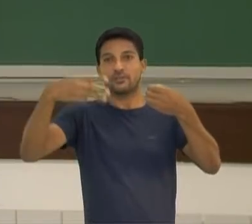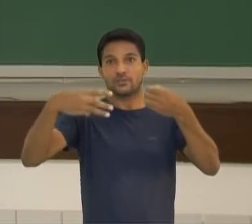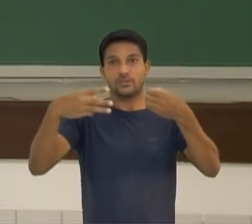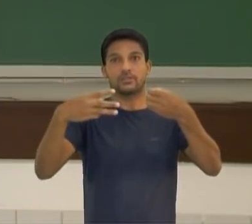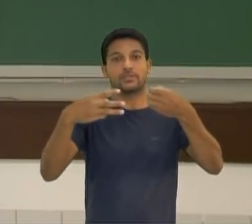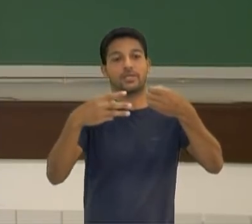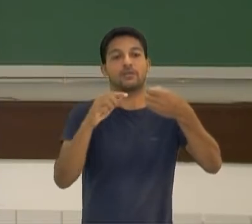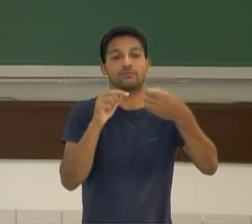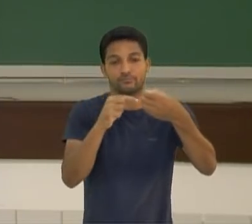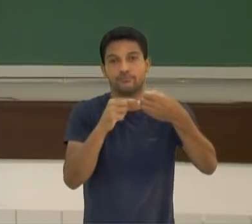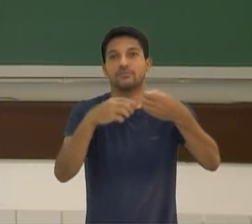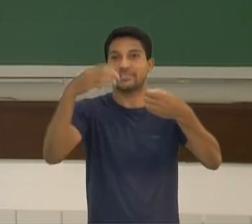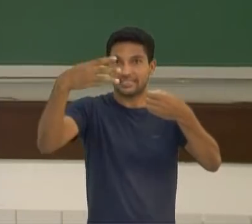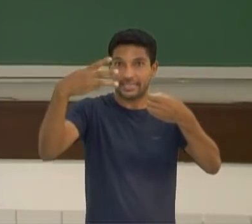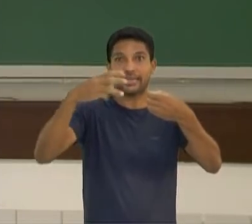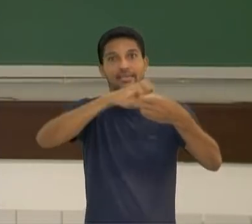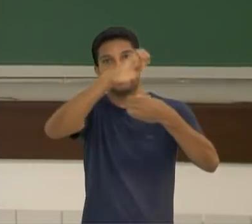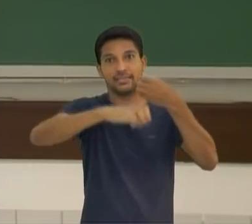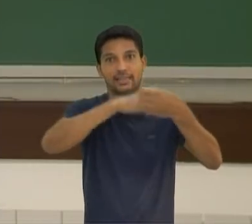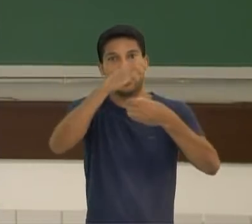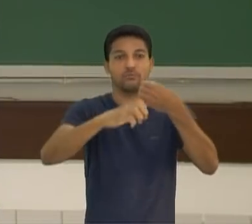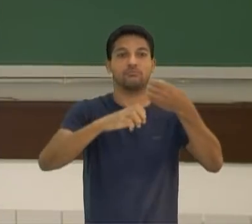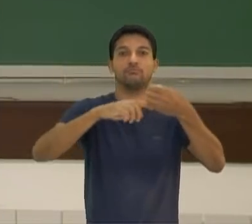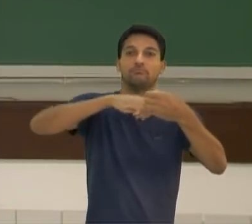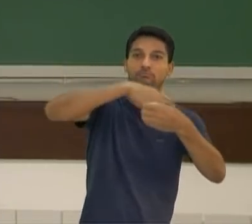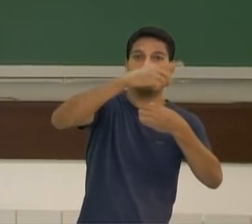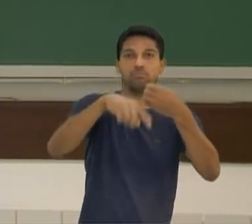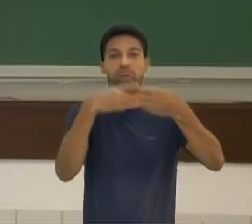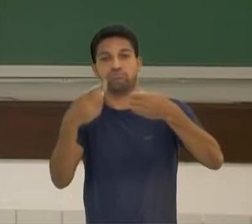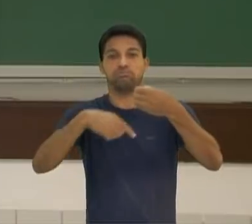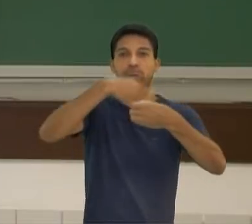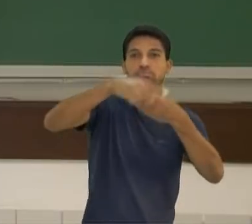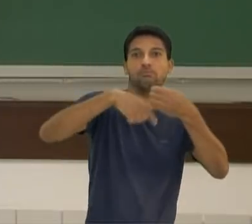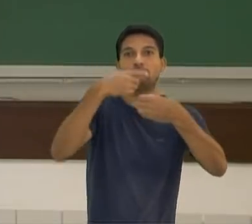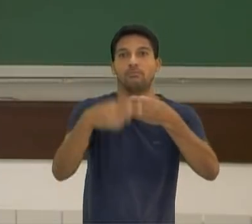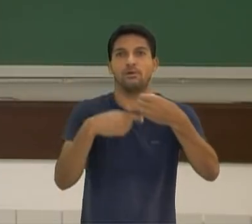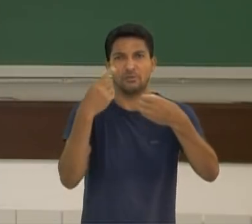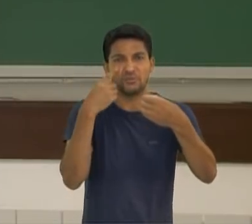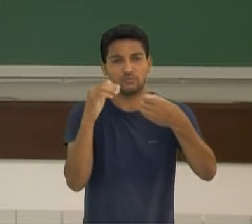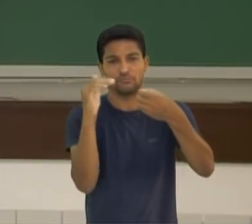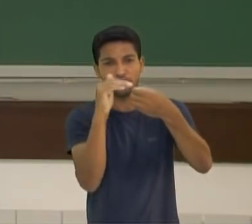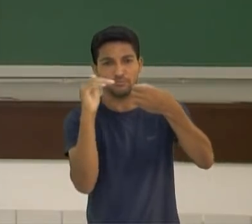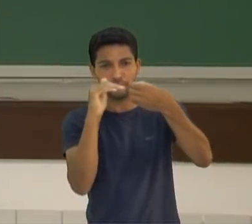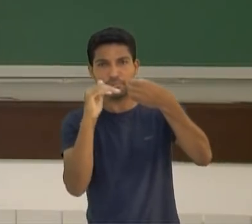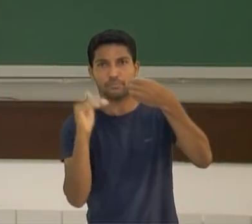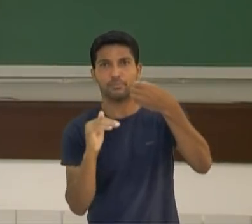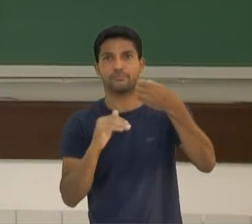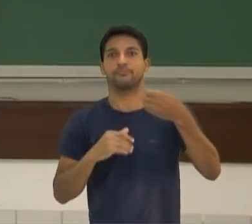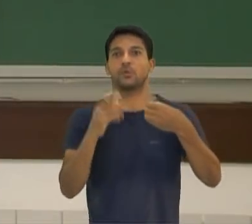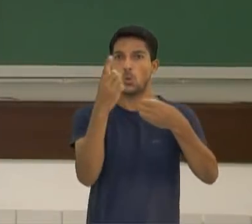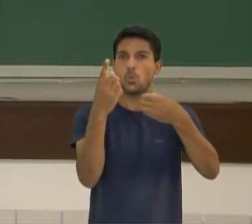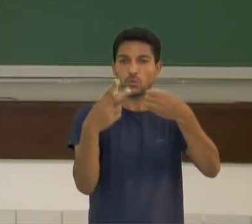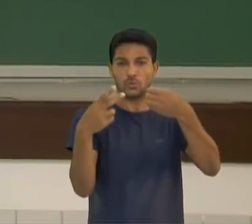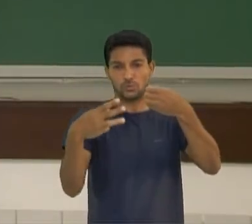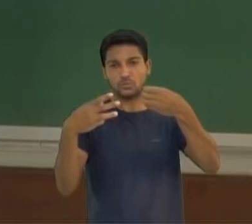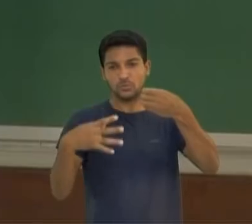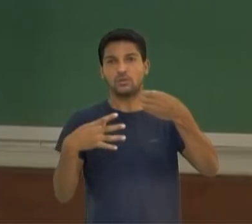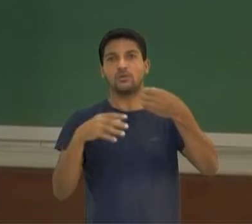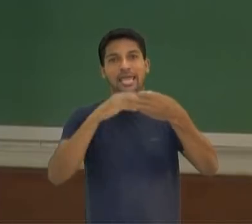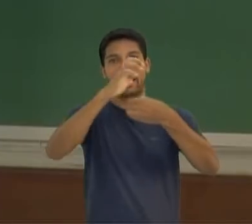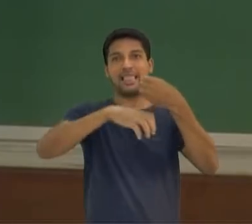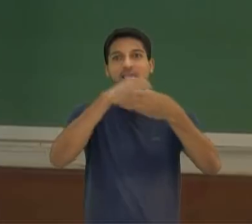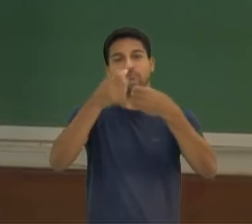camadas eletrônicas e assim sucessivamente. Show? Show! E as colunas verticais que caracterizam